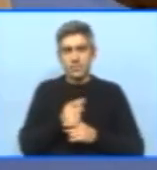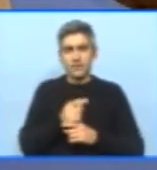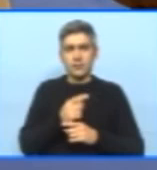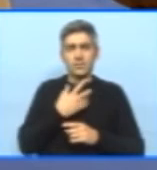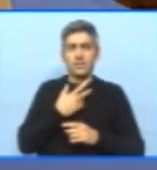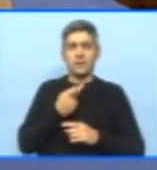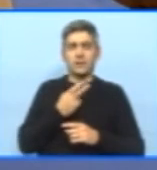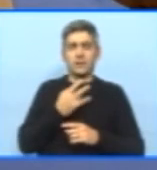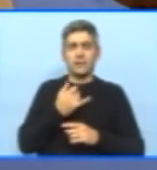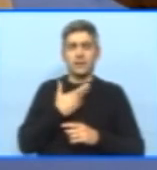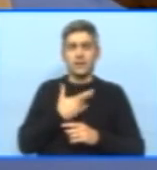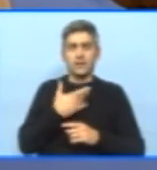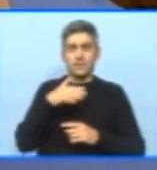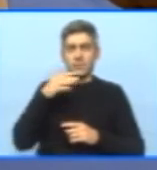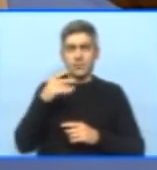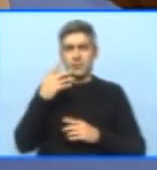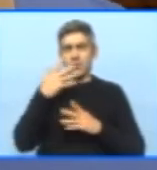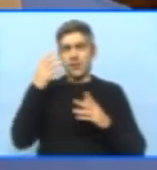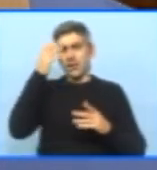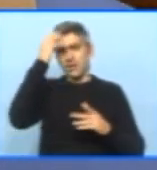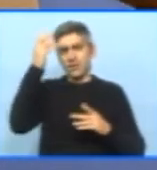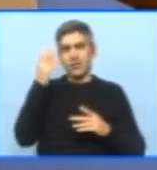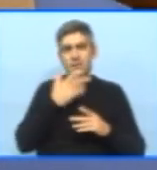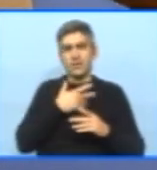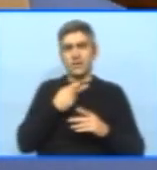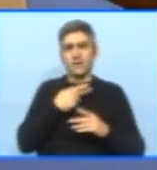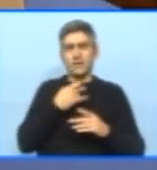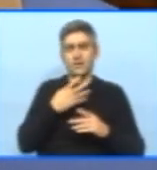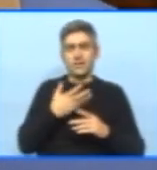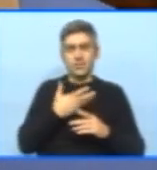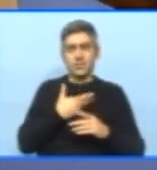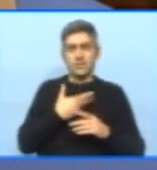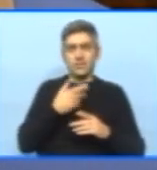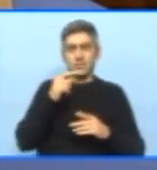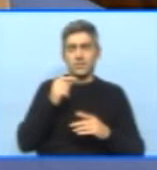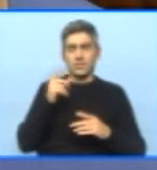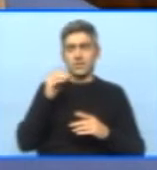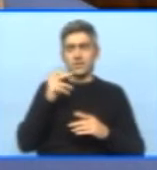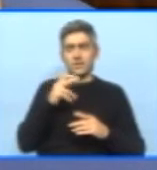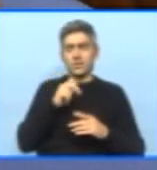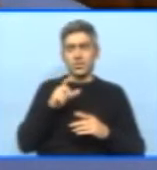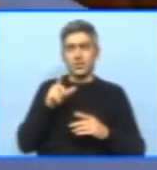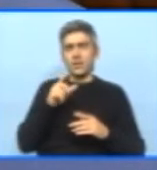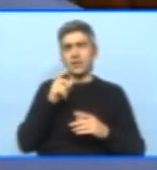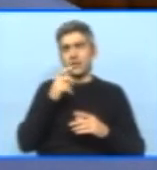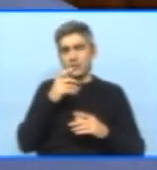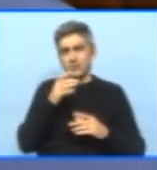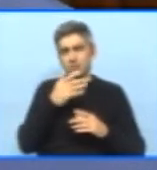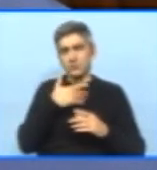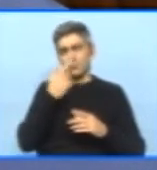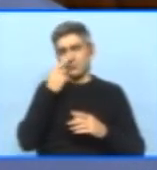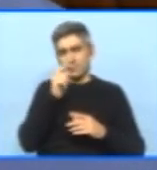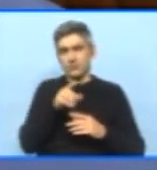vai tornar-se, não é? Este grande rei David, ungido também pelo profeta Samuel, mas, de